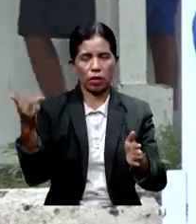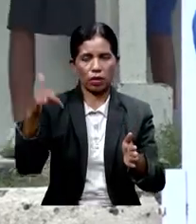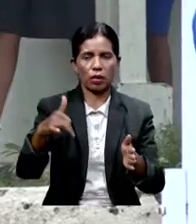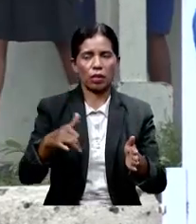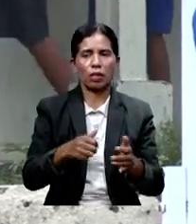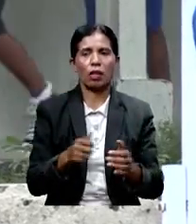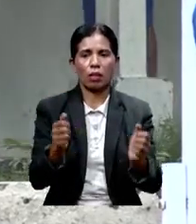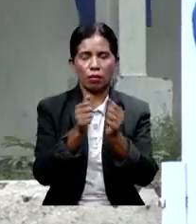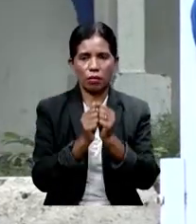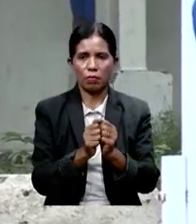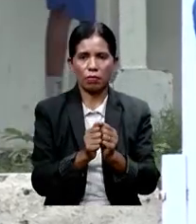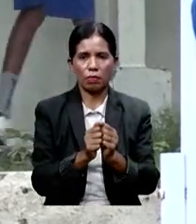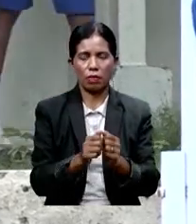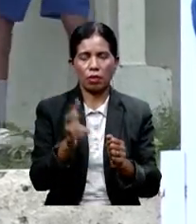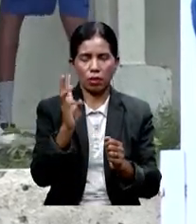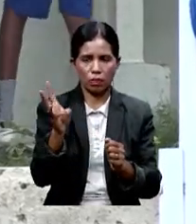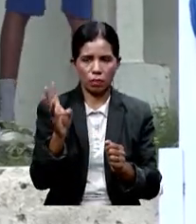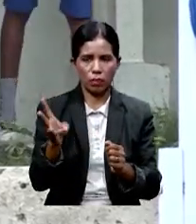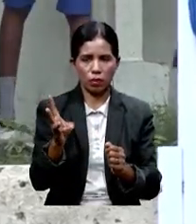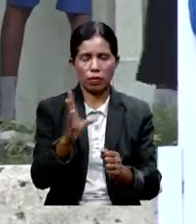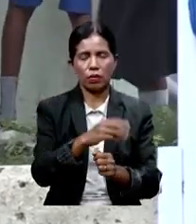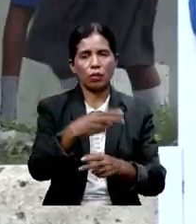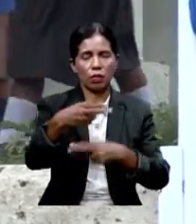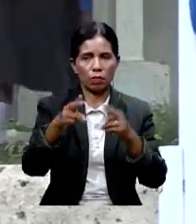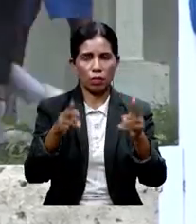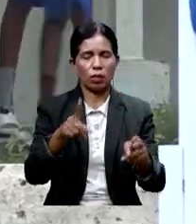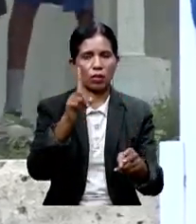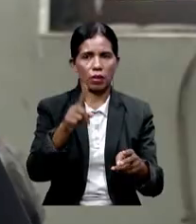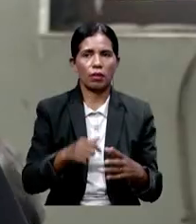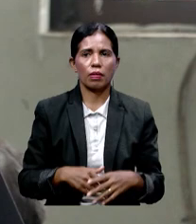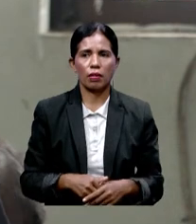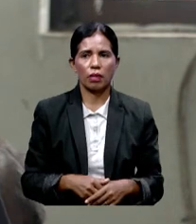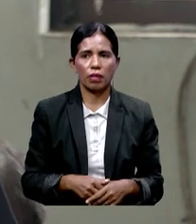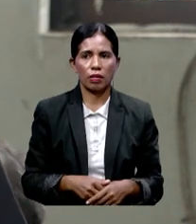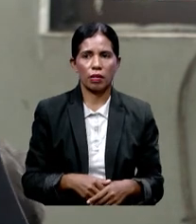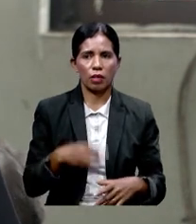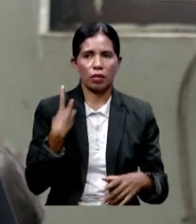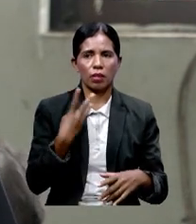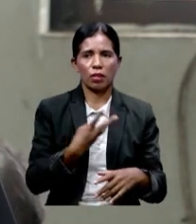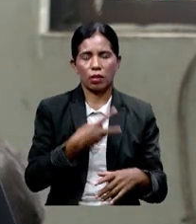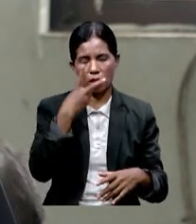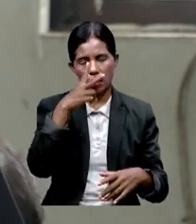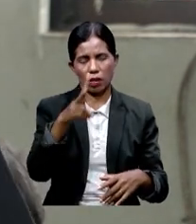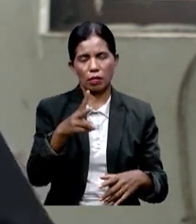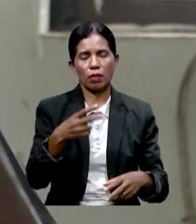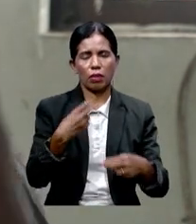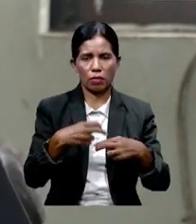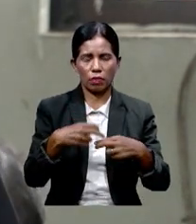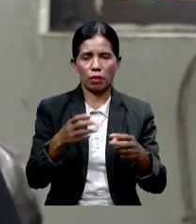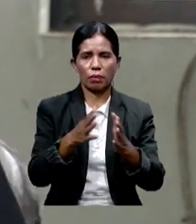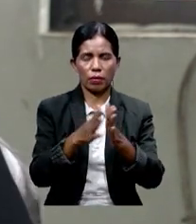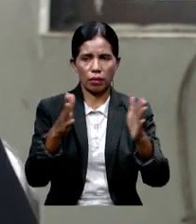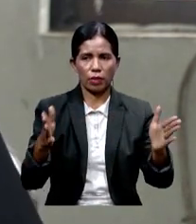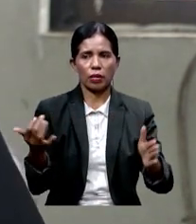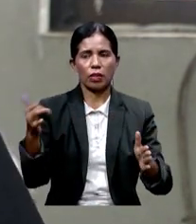quase nem nulo e nulo já sala aí então já nem está até de está a ver já nem está de problema então tanto me